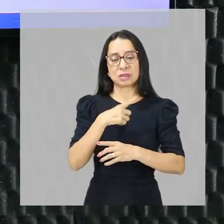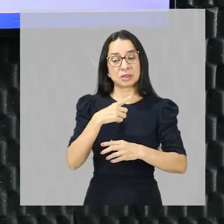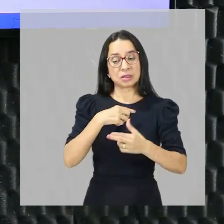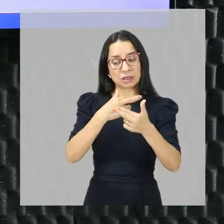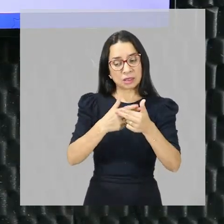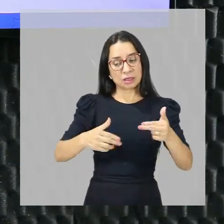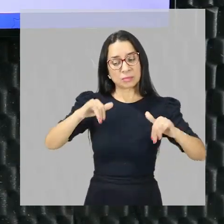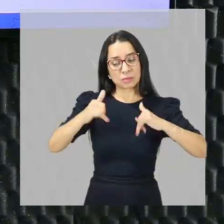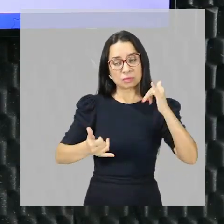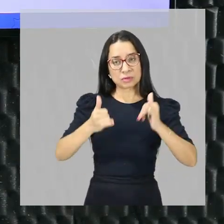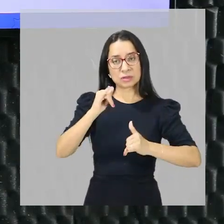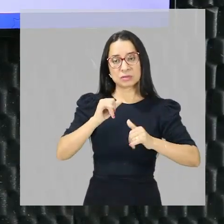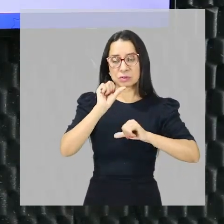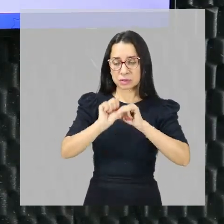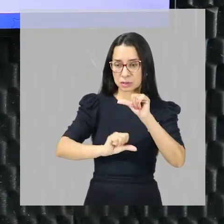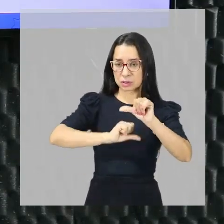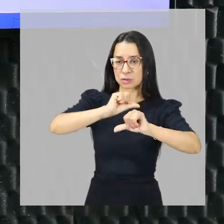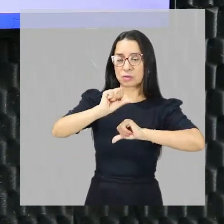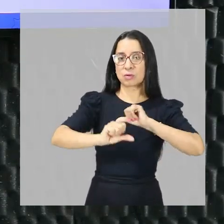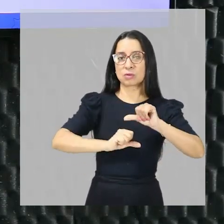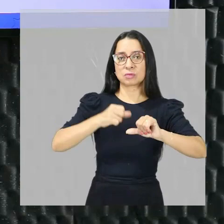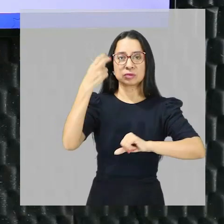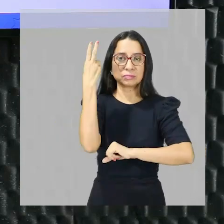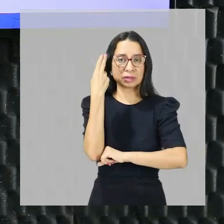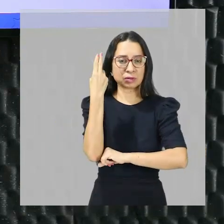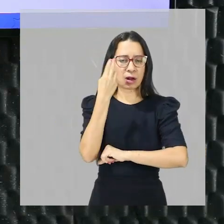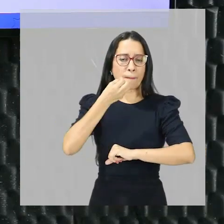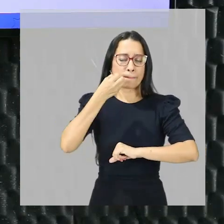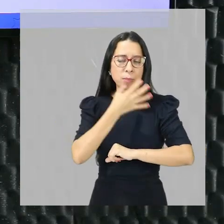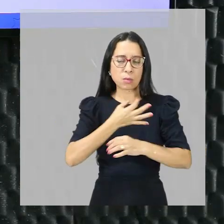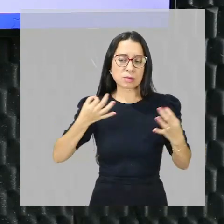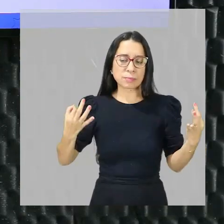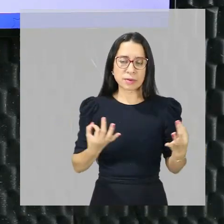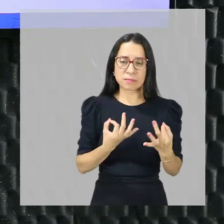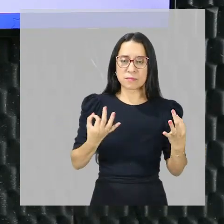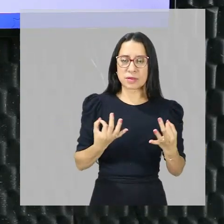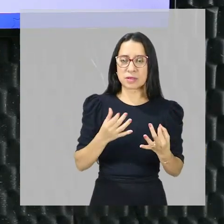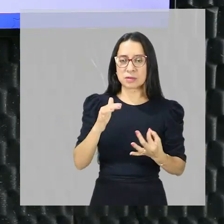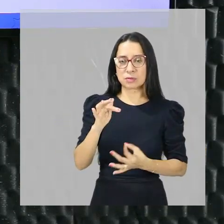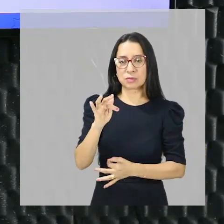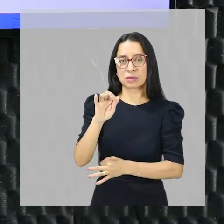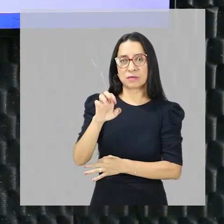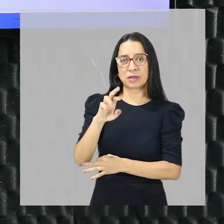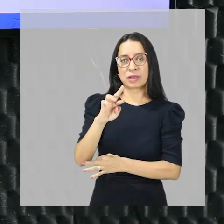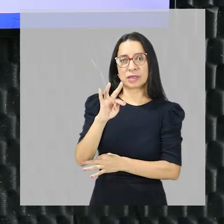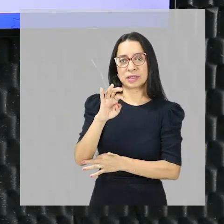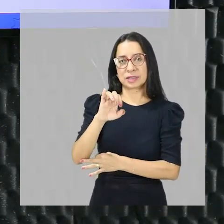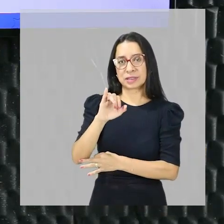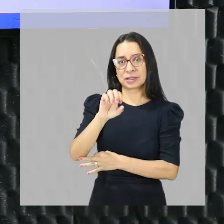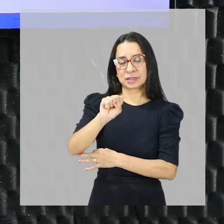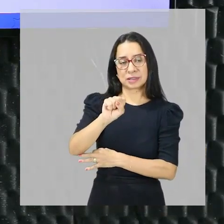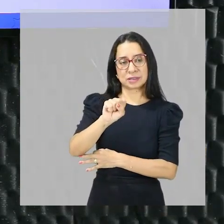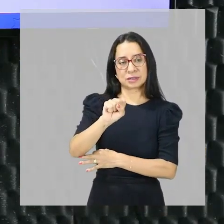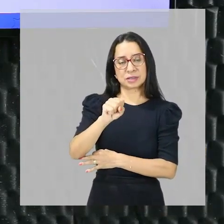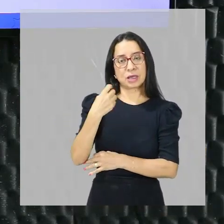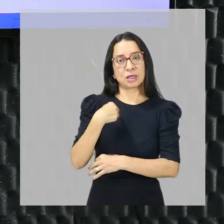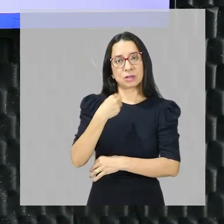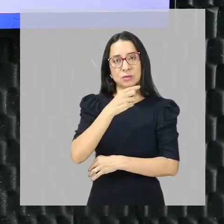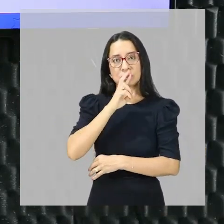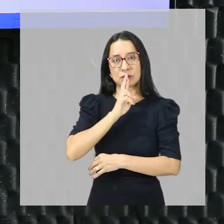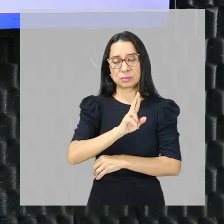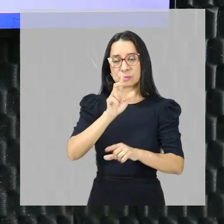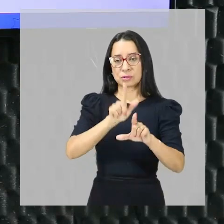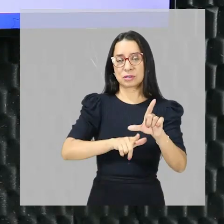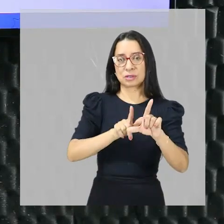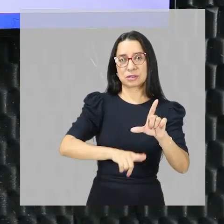adicionados e tornam esses solos o quê? Naturalmente mais férteis. O nosso gabarito aí, galera, é a letra A. Essa é